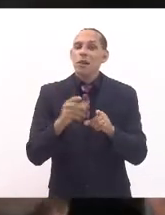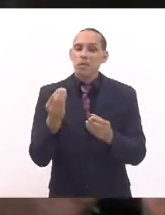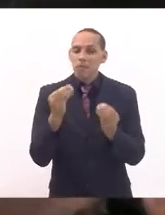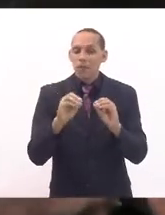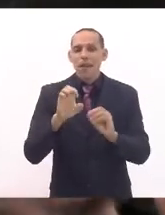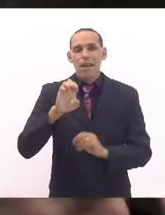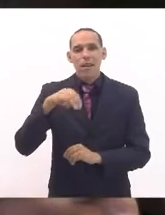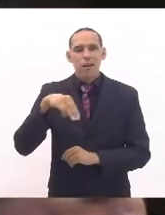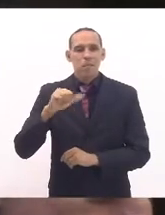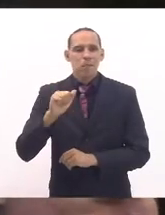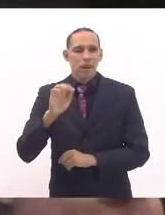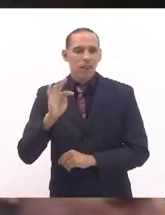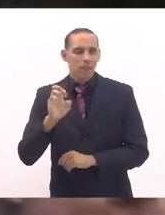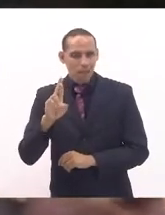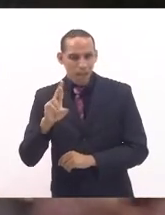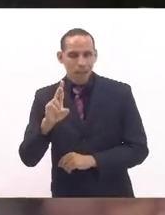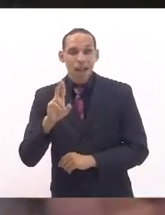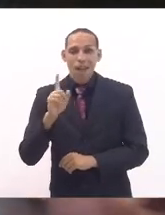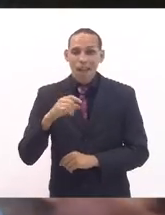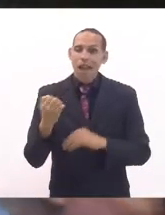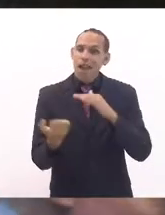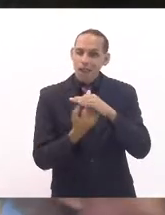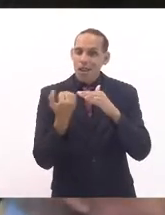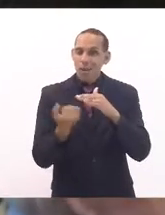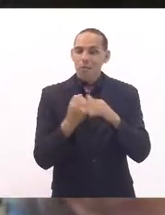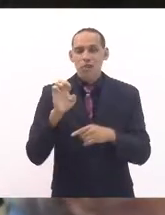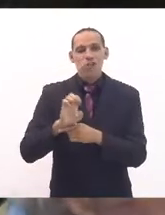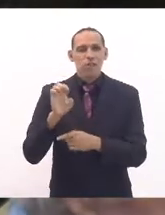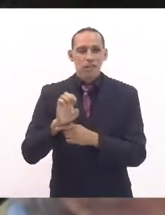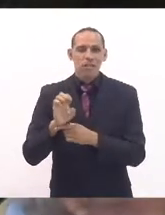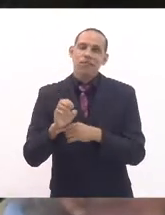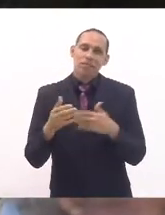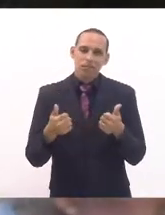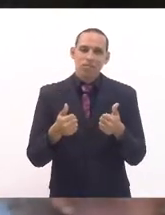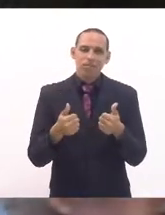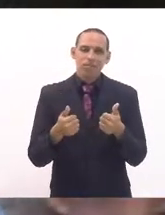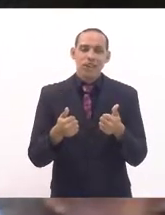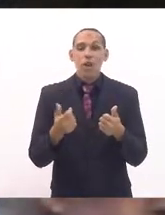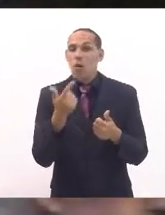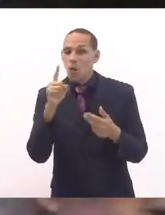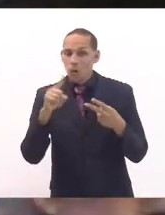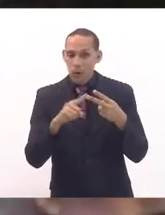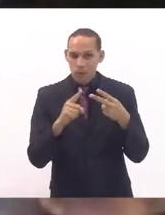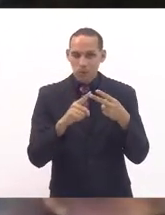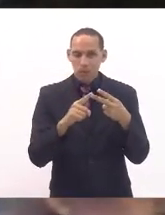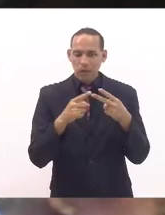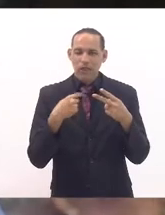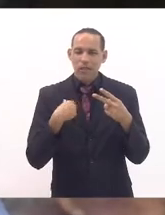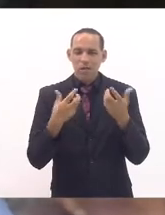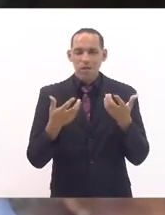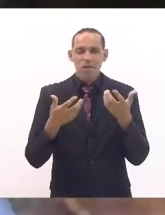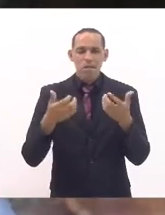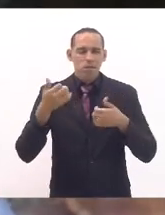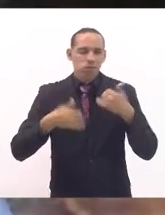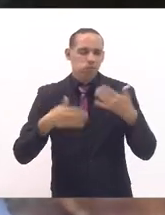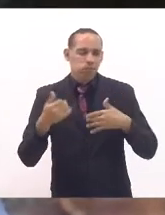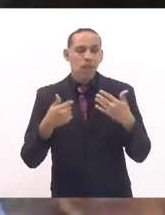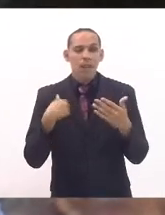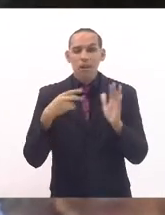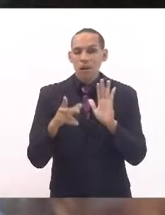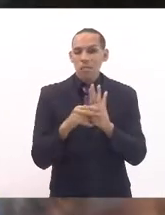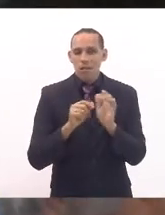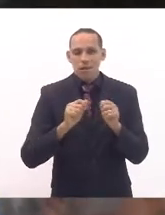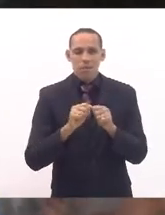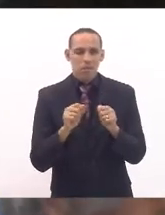empresa estadual de assessoramento... Já está pois acabado. Pois é, isso é uma coisa. É outra coisa que eu queria ponderar também, eu fiz uma